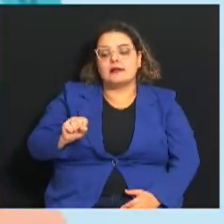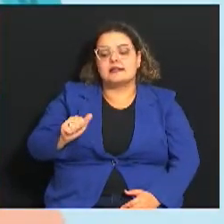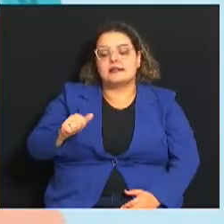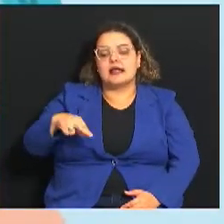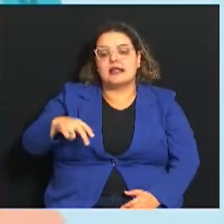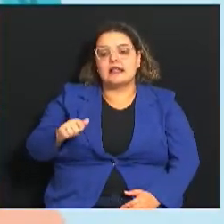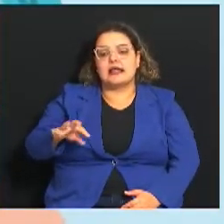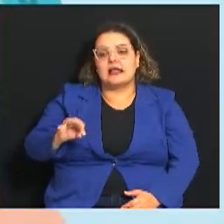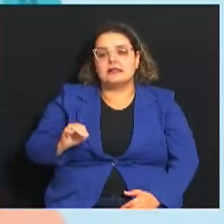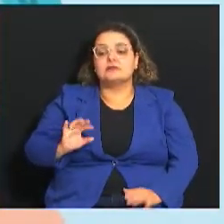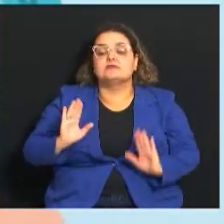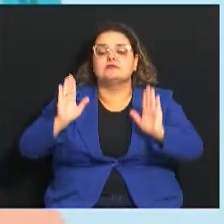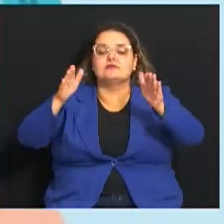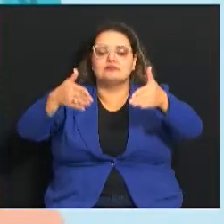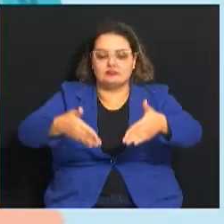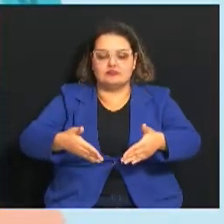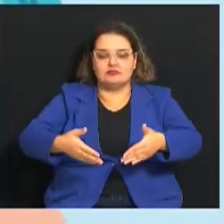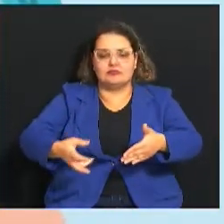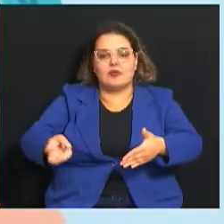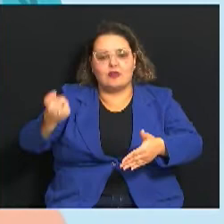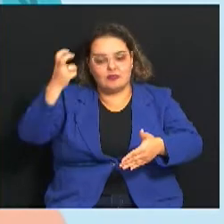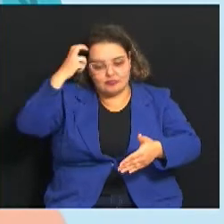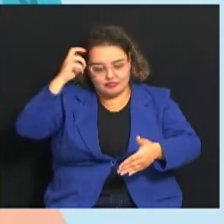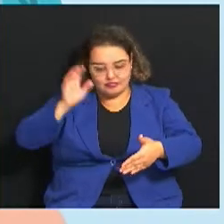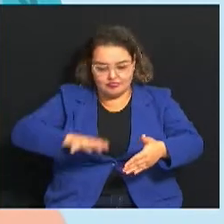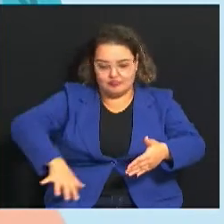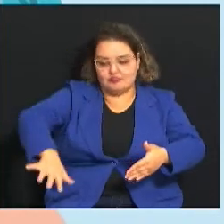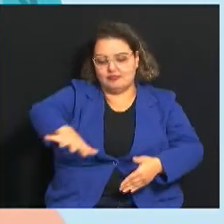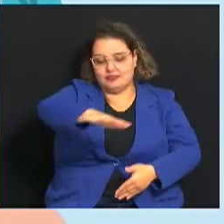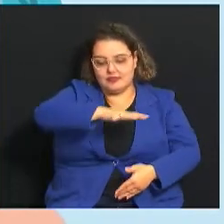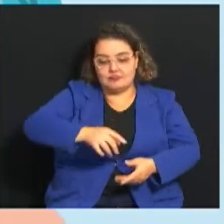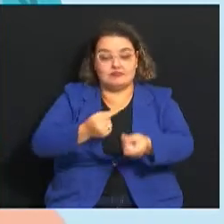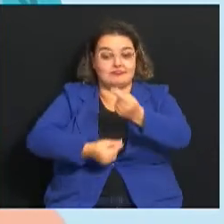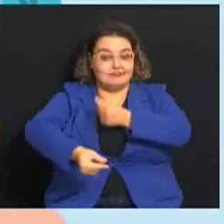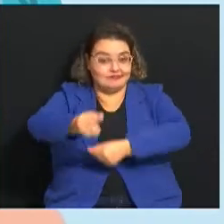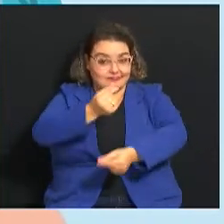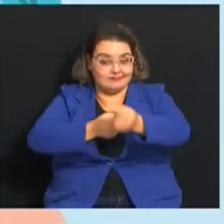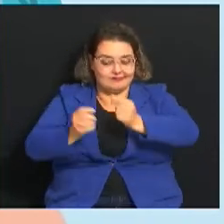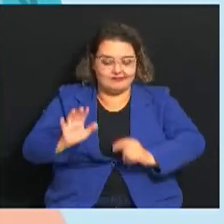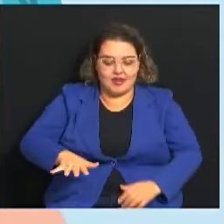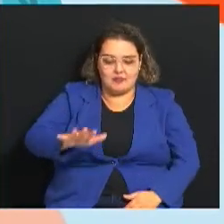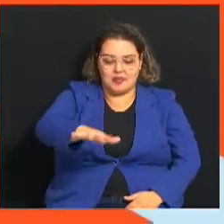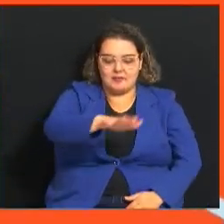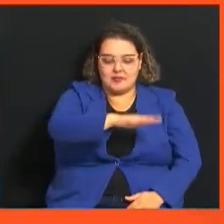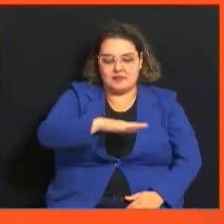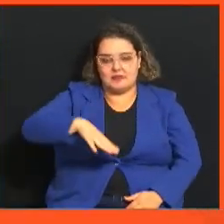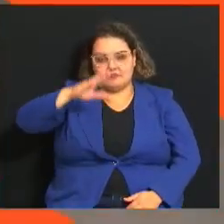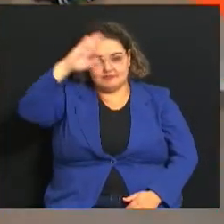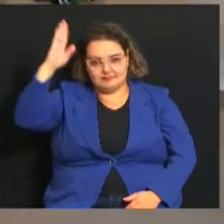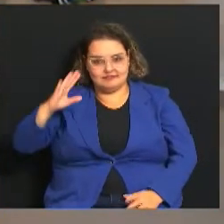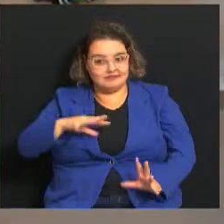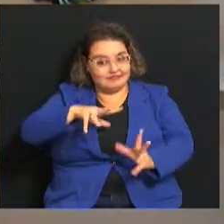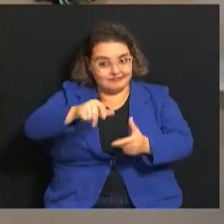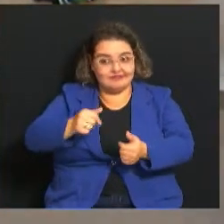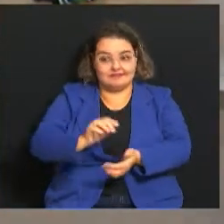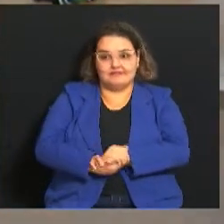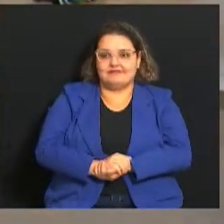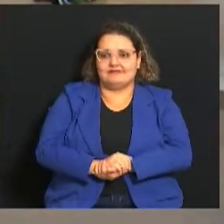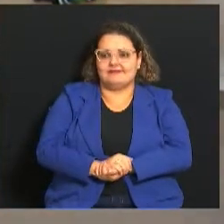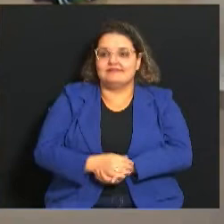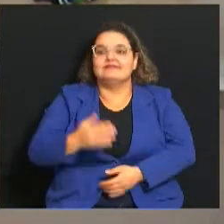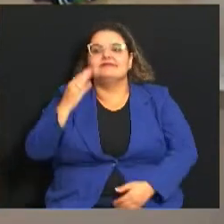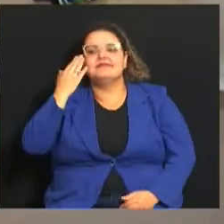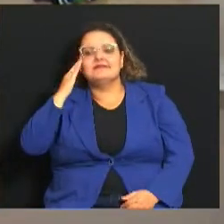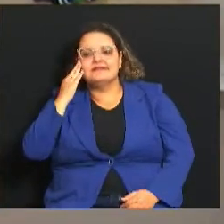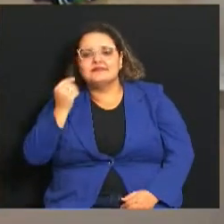atividade ligada à cultura regional, movimentando a economia em diversos locais do Brasil e do mundo. Bom, e para a gente entender um pouco